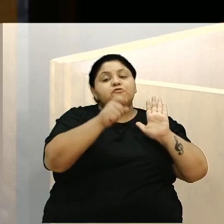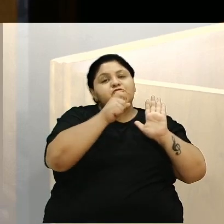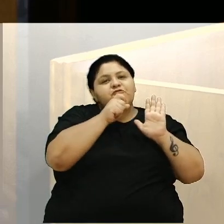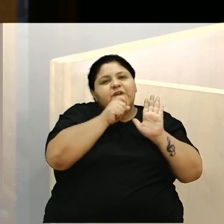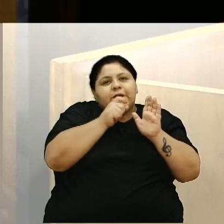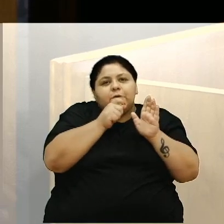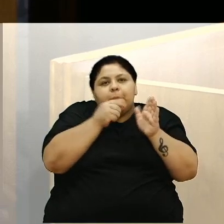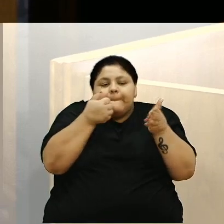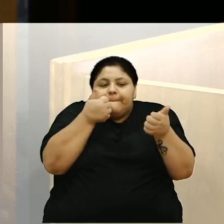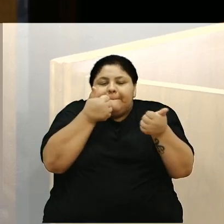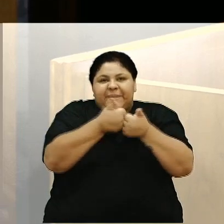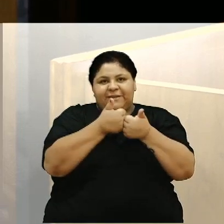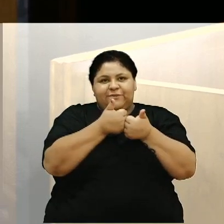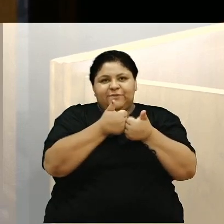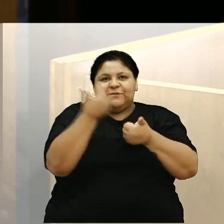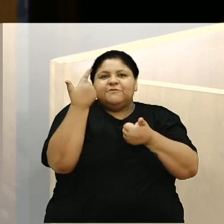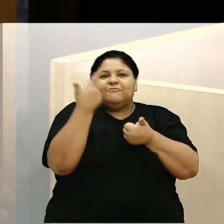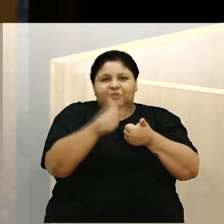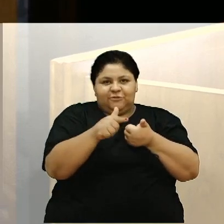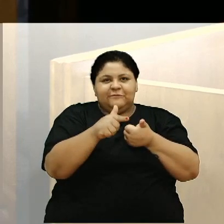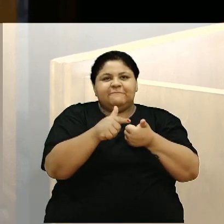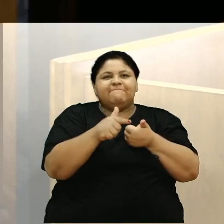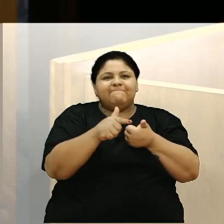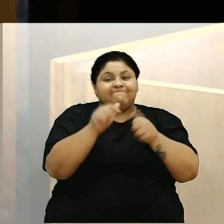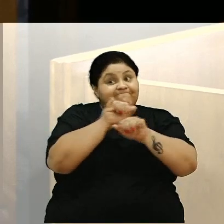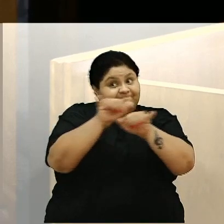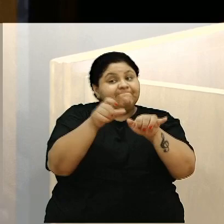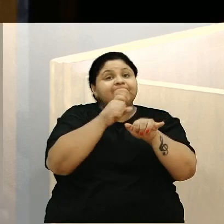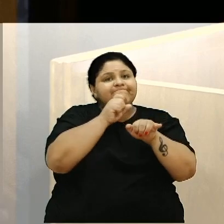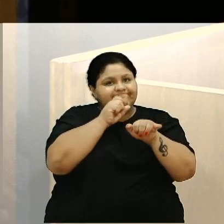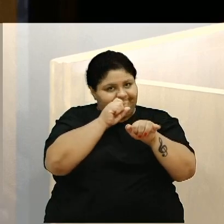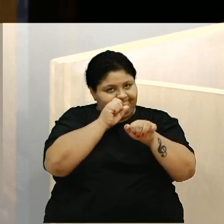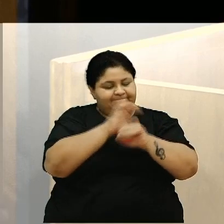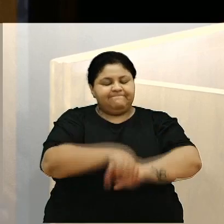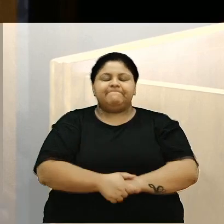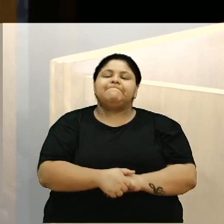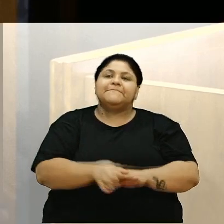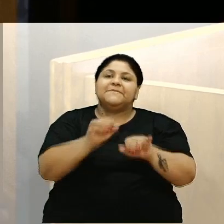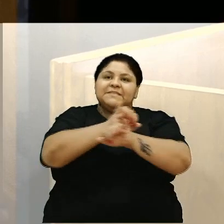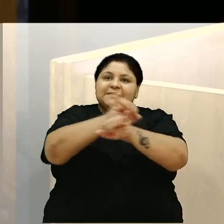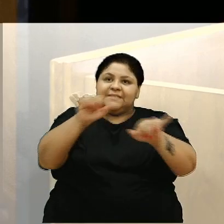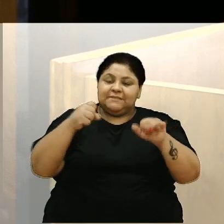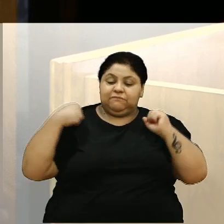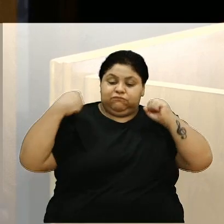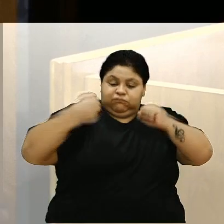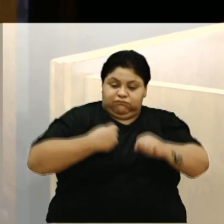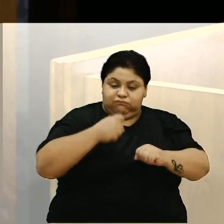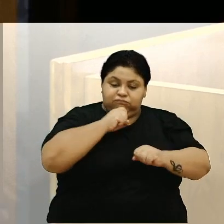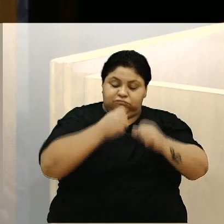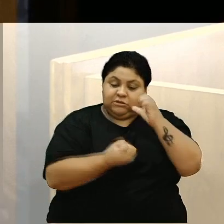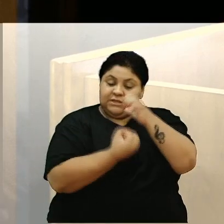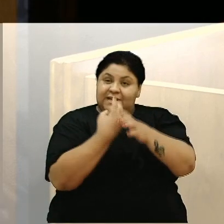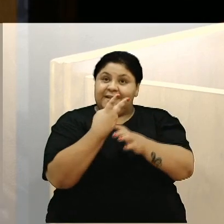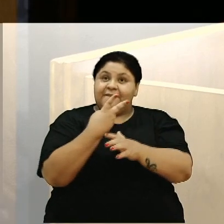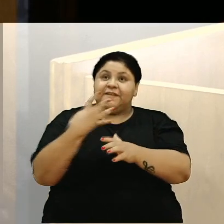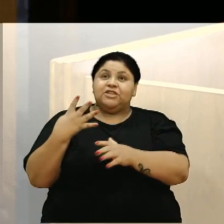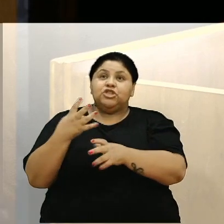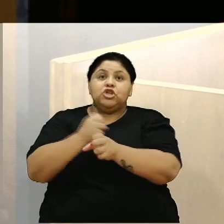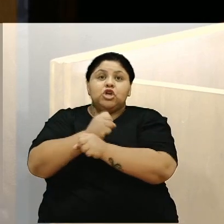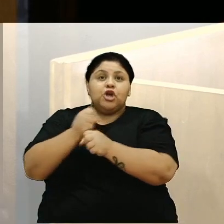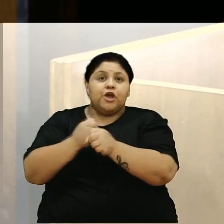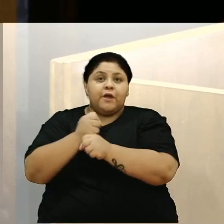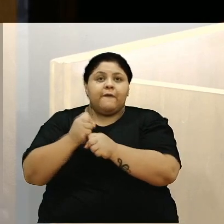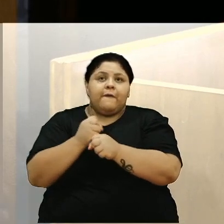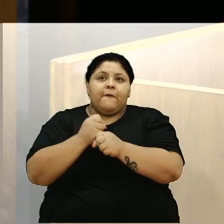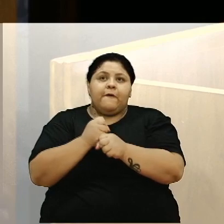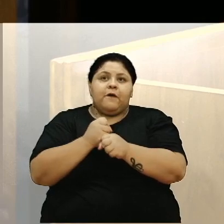chegando mais uma vez e anunciando frio. A campanha do agasalho, criada há 24 anos, tem sido um instrumento que